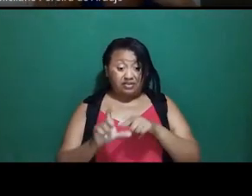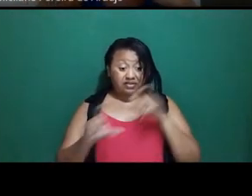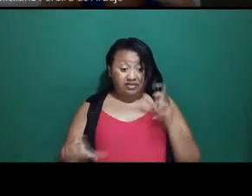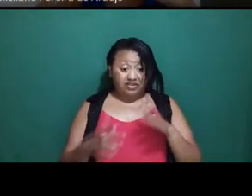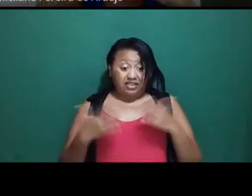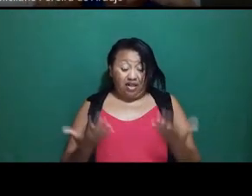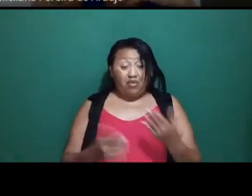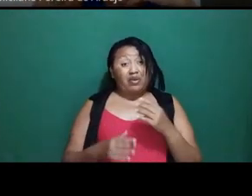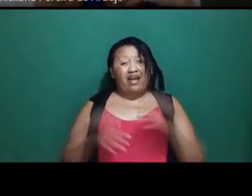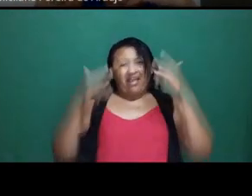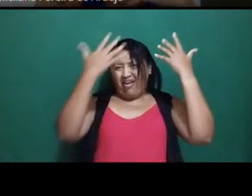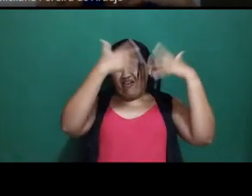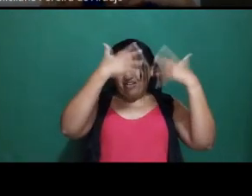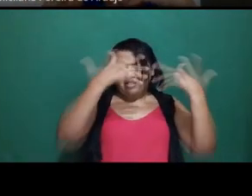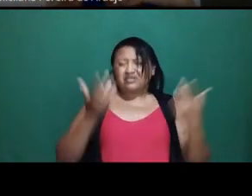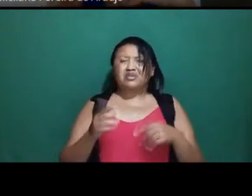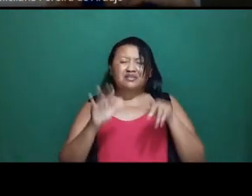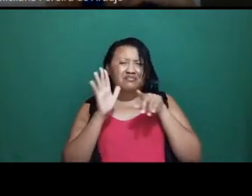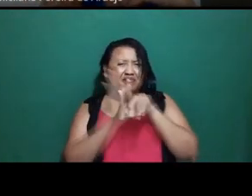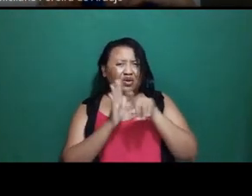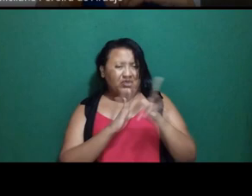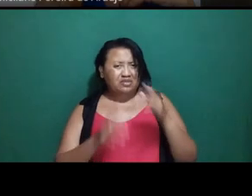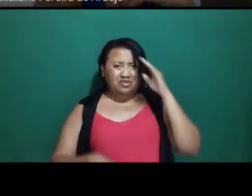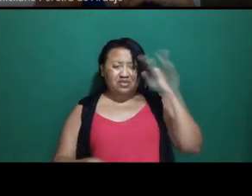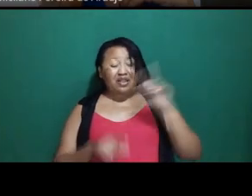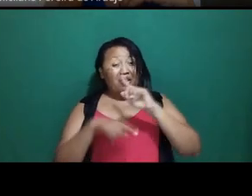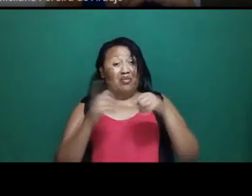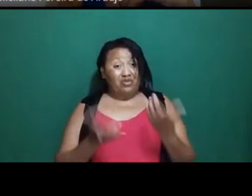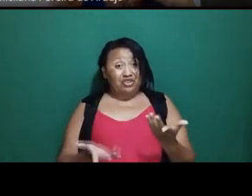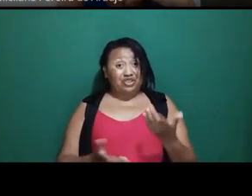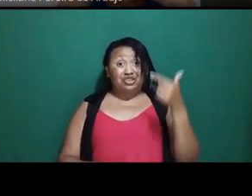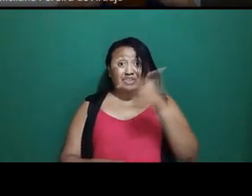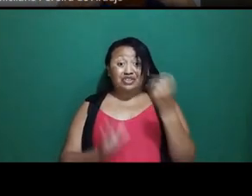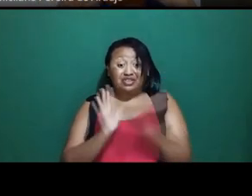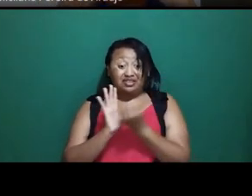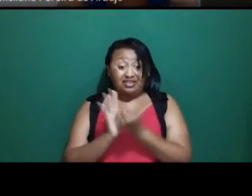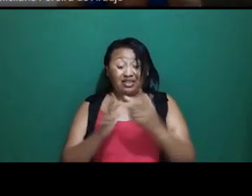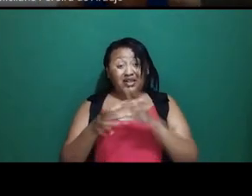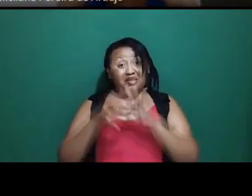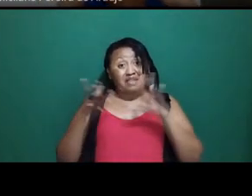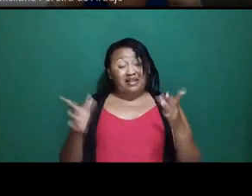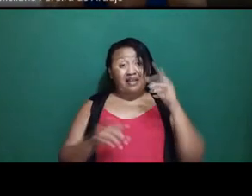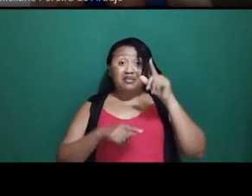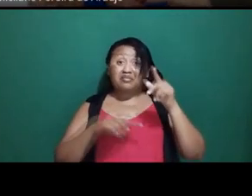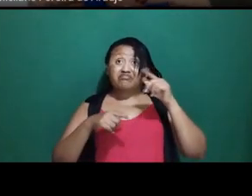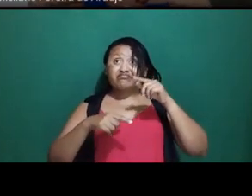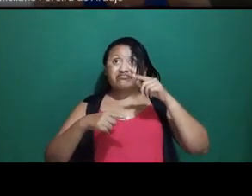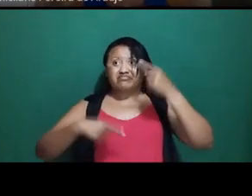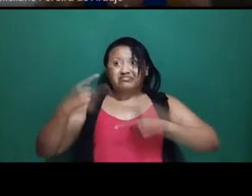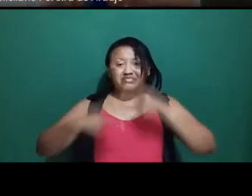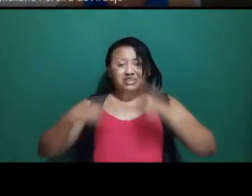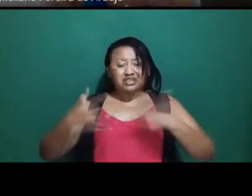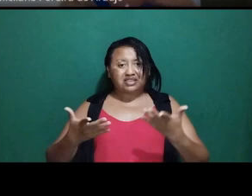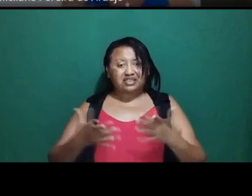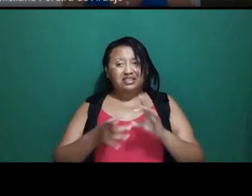refletir sobre essa questão principalmente depois de dois séculos de liberdade política em relação a Portugal o que de fato devemos comemorar